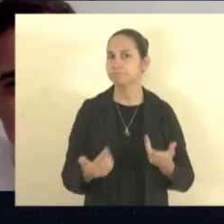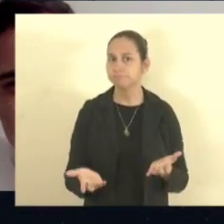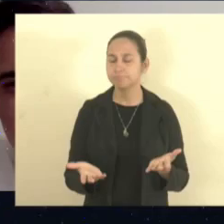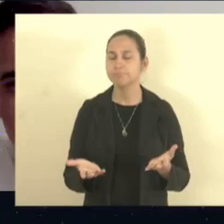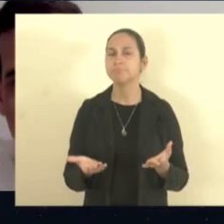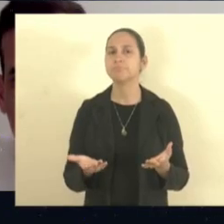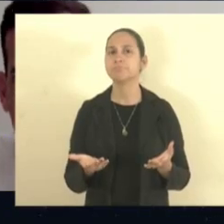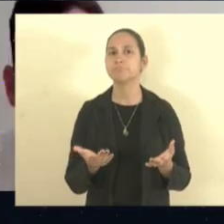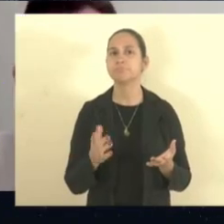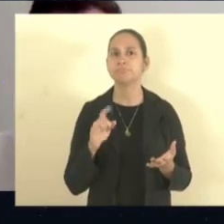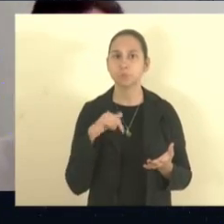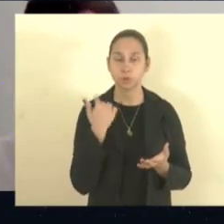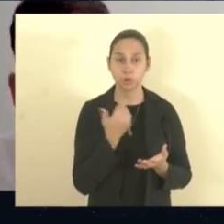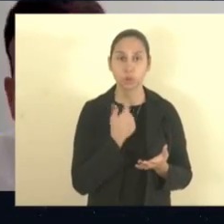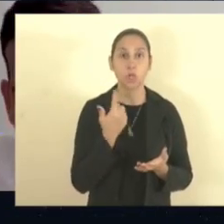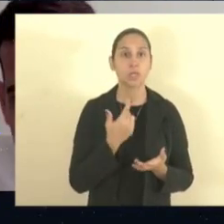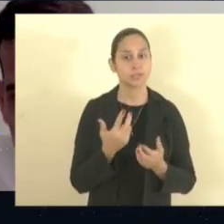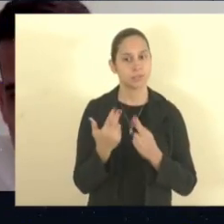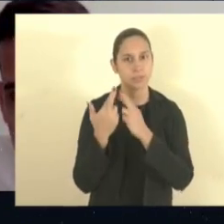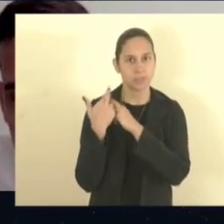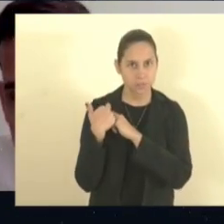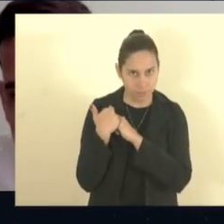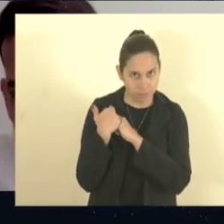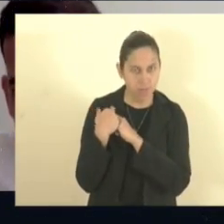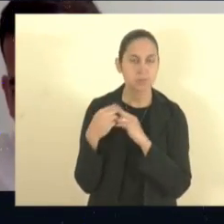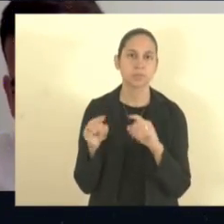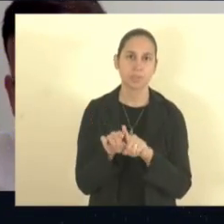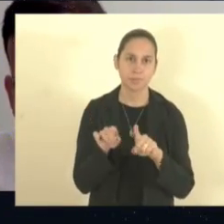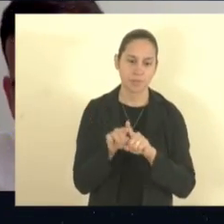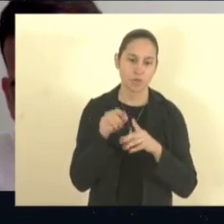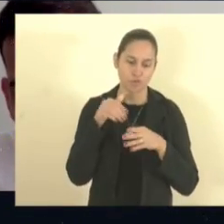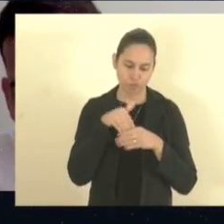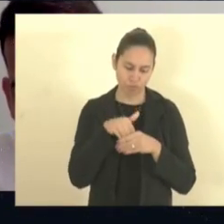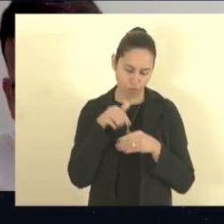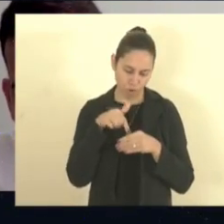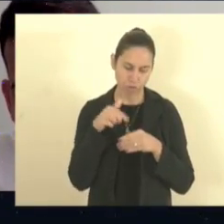nós temos muita responsabilidade também com o voto da gente.